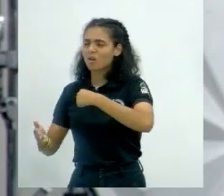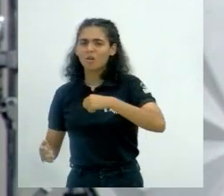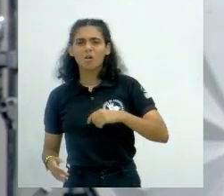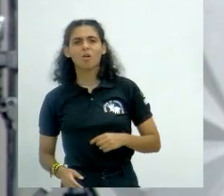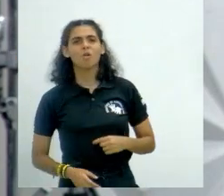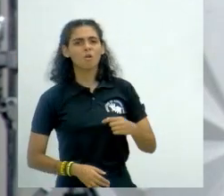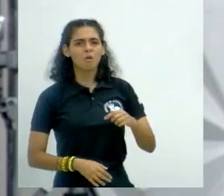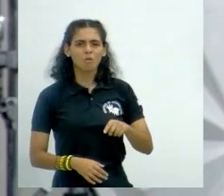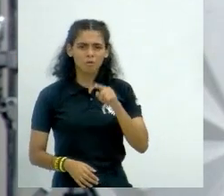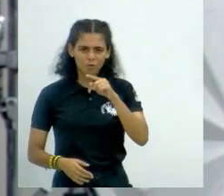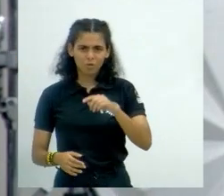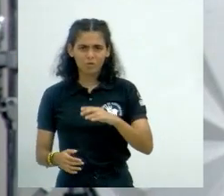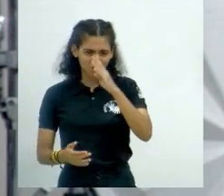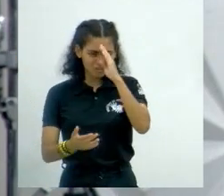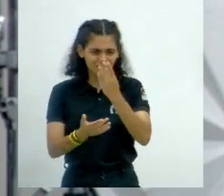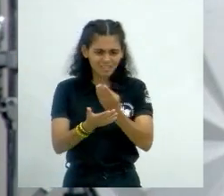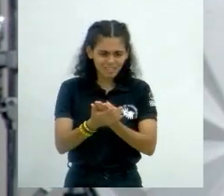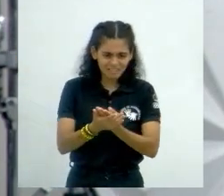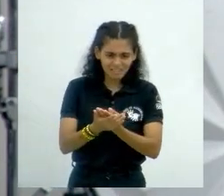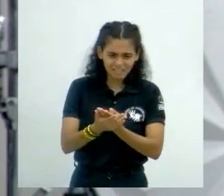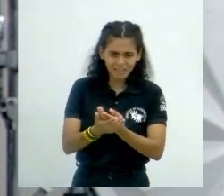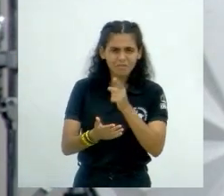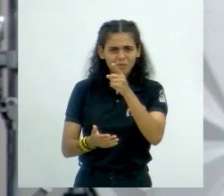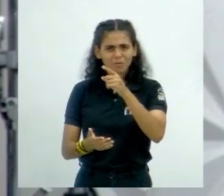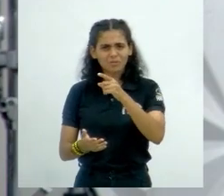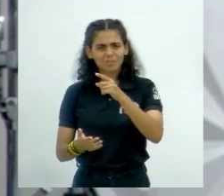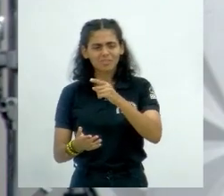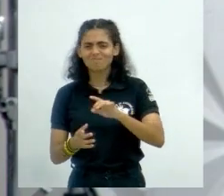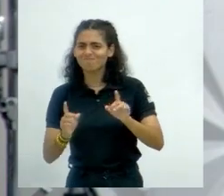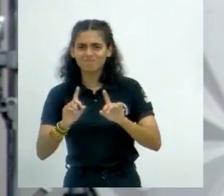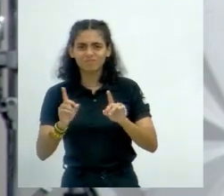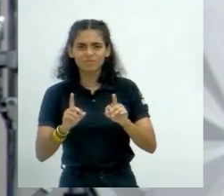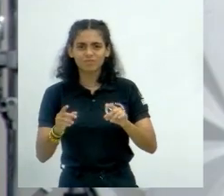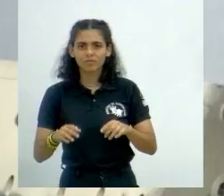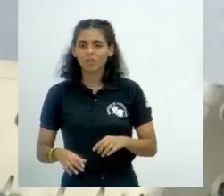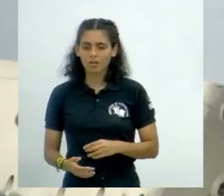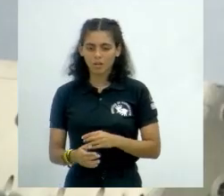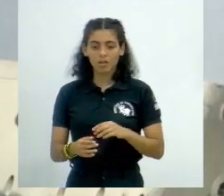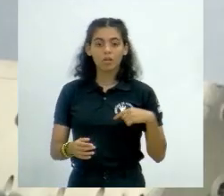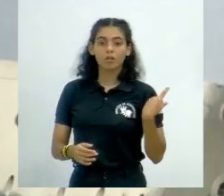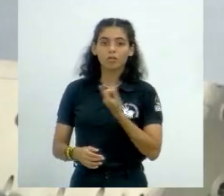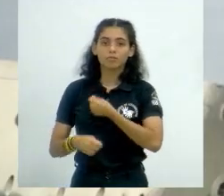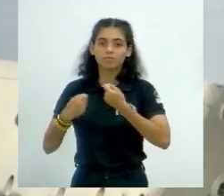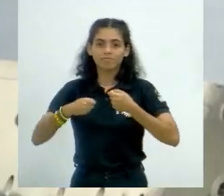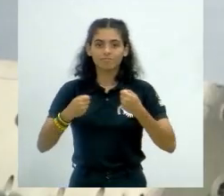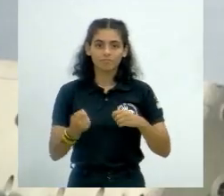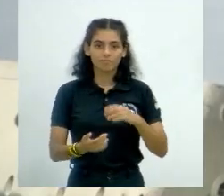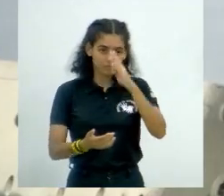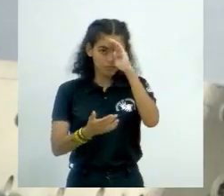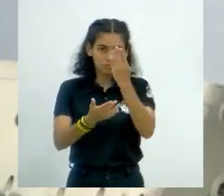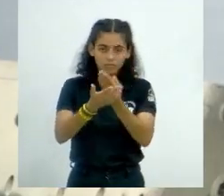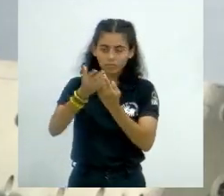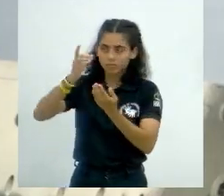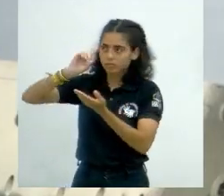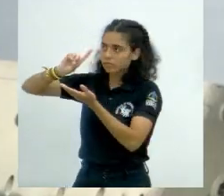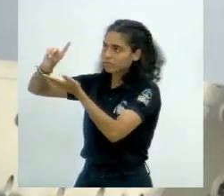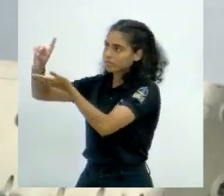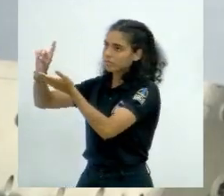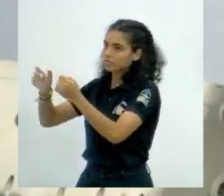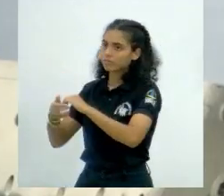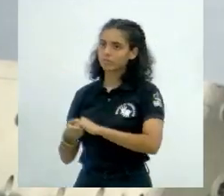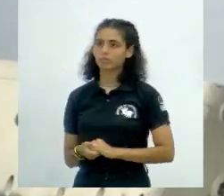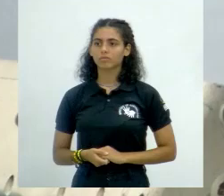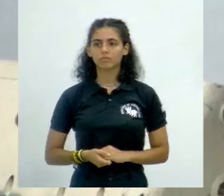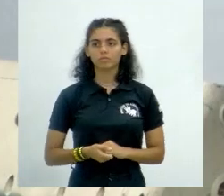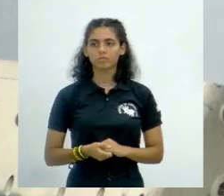e Ele endireitará as suas veredas. E aí na tabela a gente consegue ver esse paralelo. Confiar no